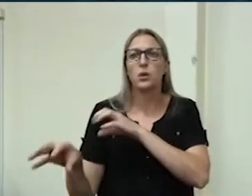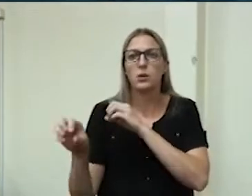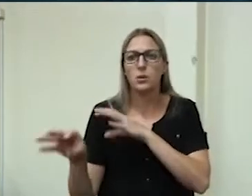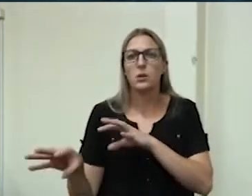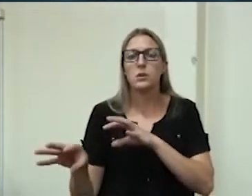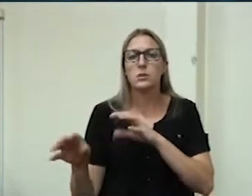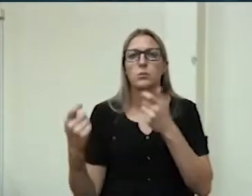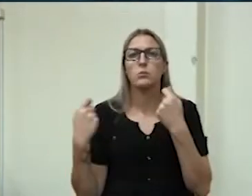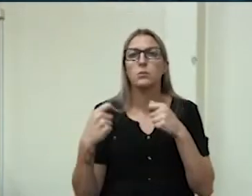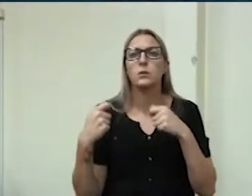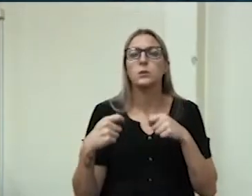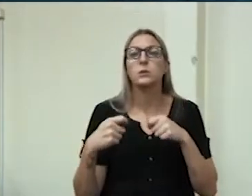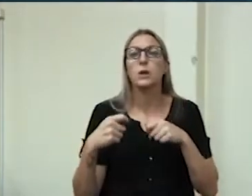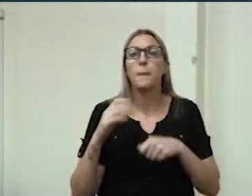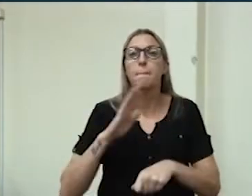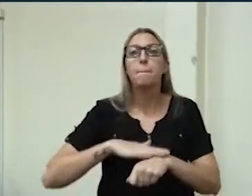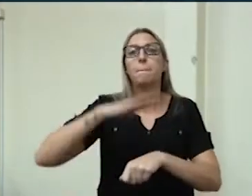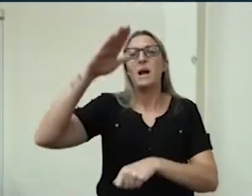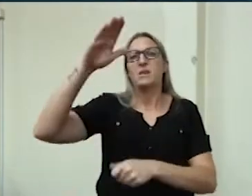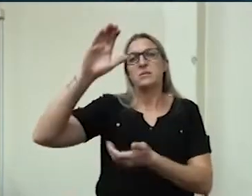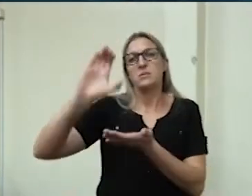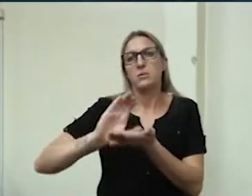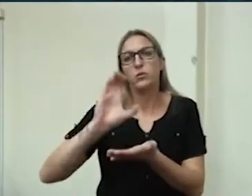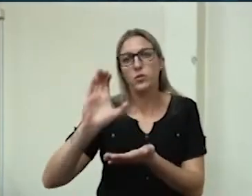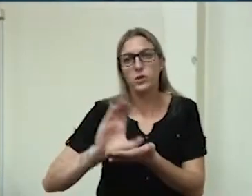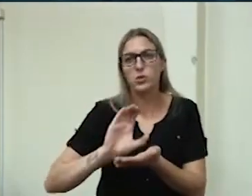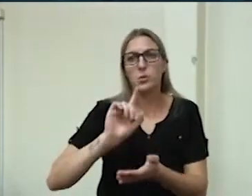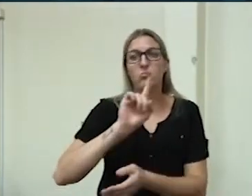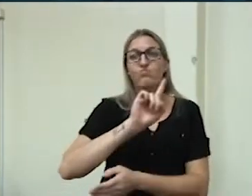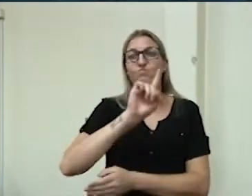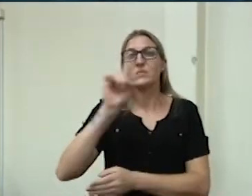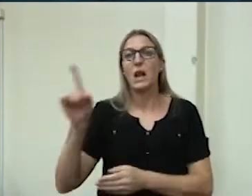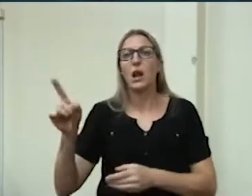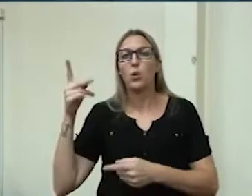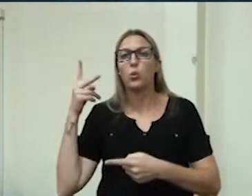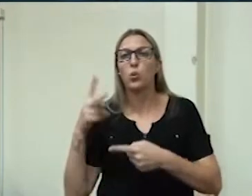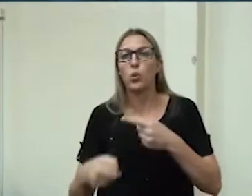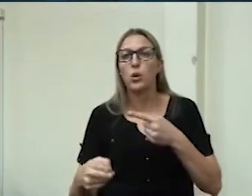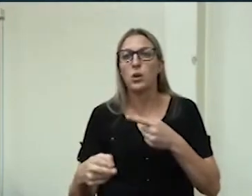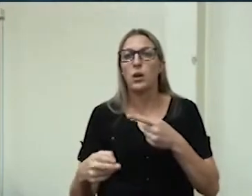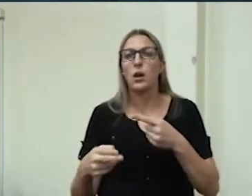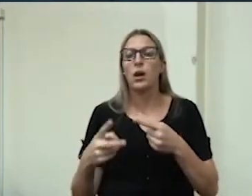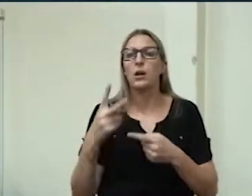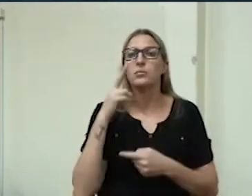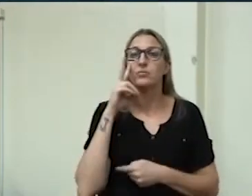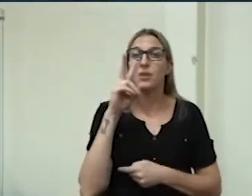que ampliar os investimentos e não cortar, como a gente está vendo agora,